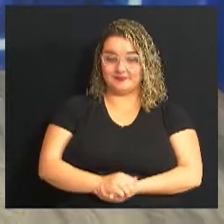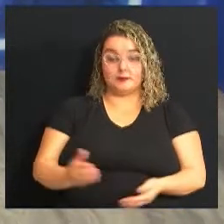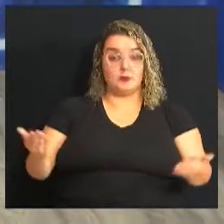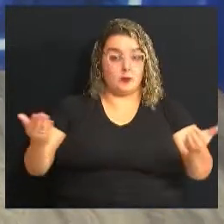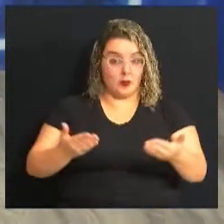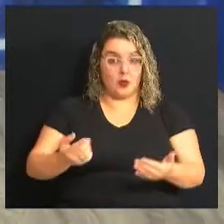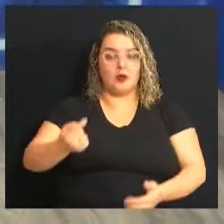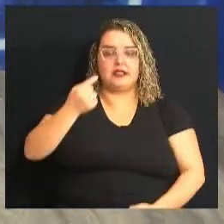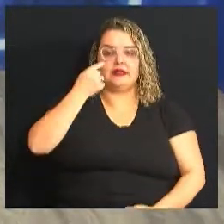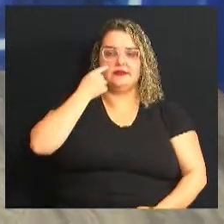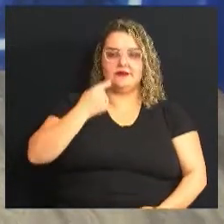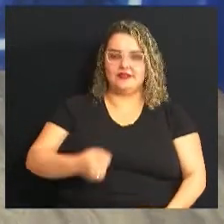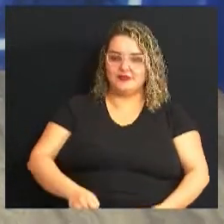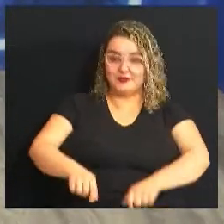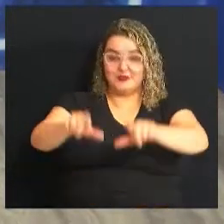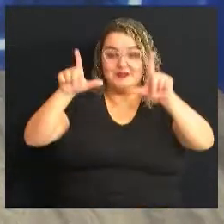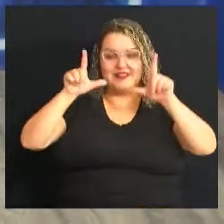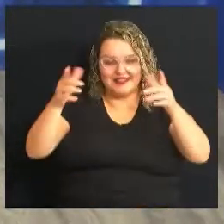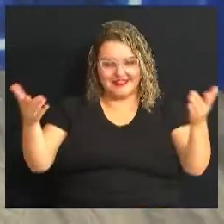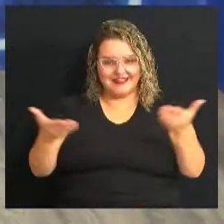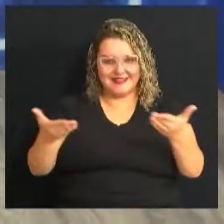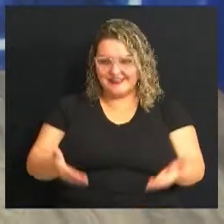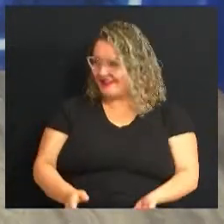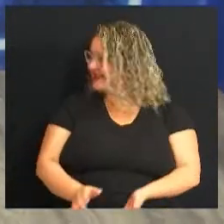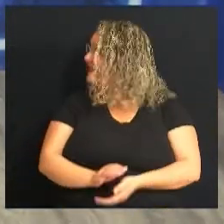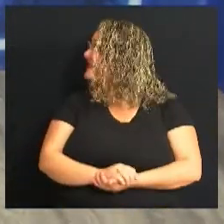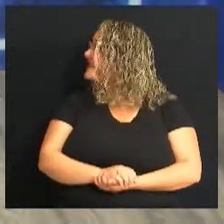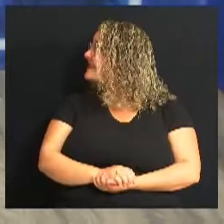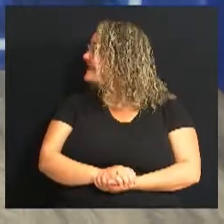partir de agora os destaques de hoje.